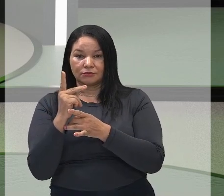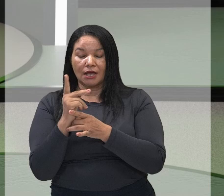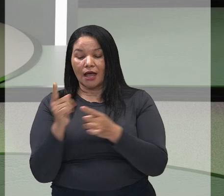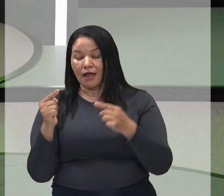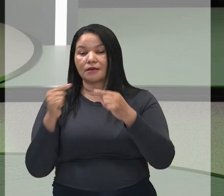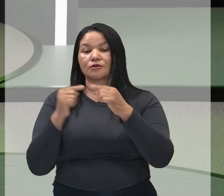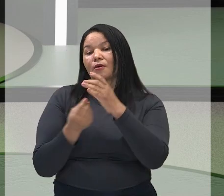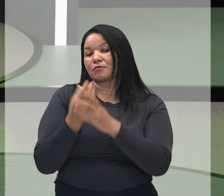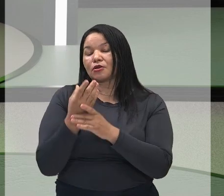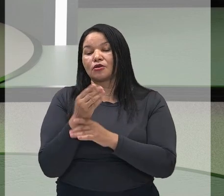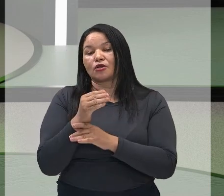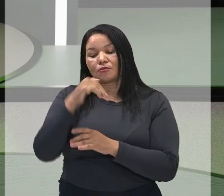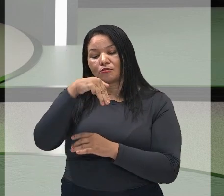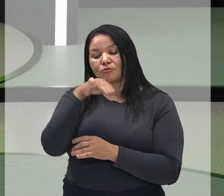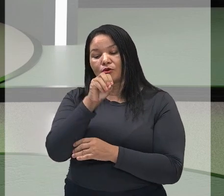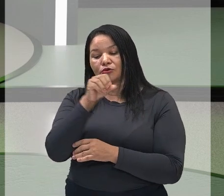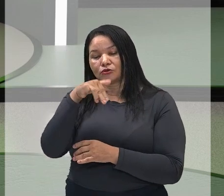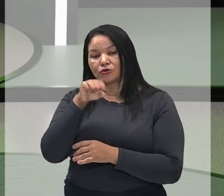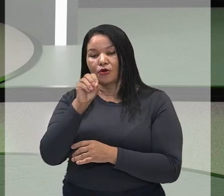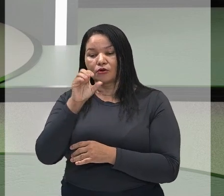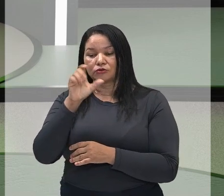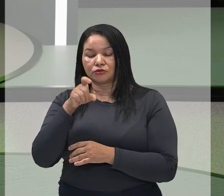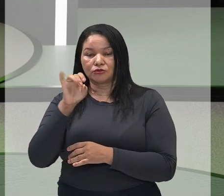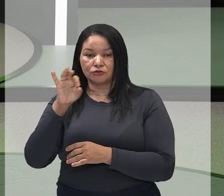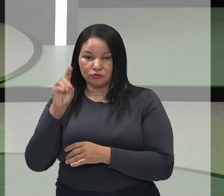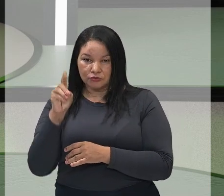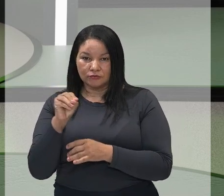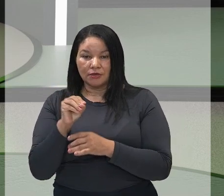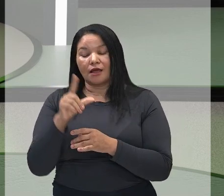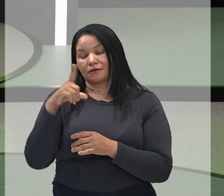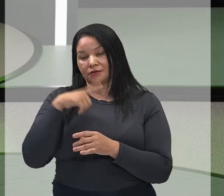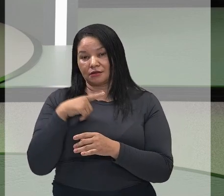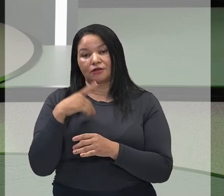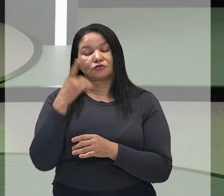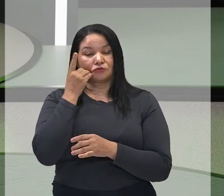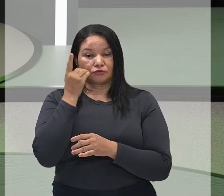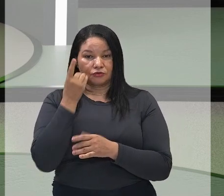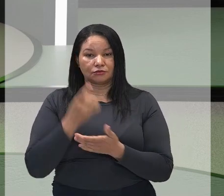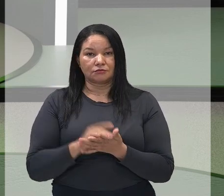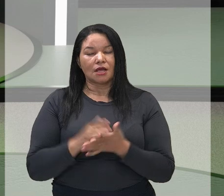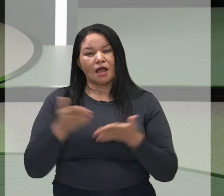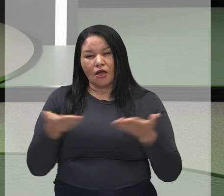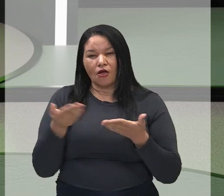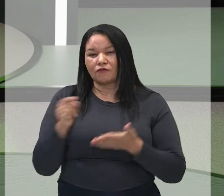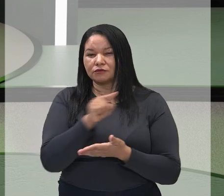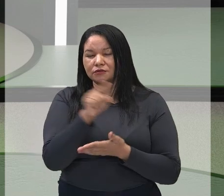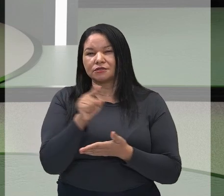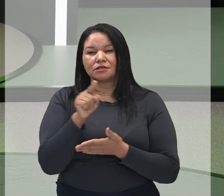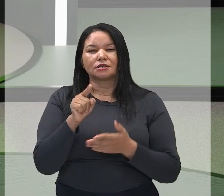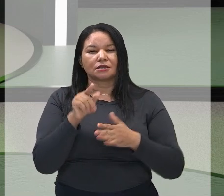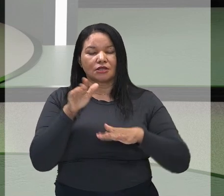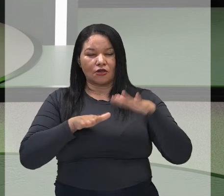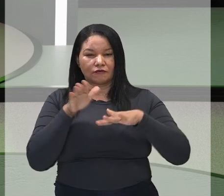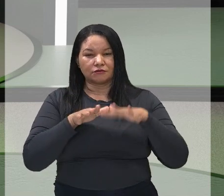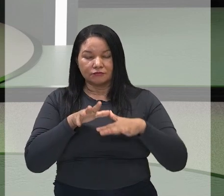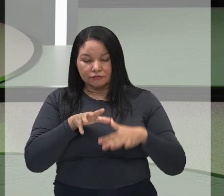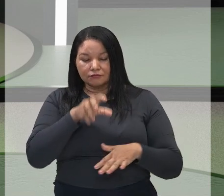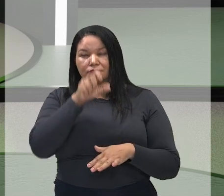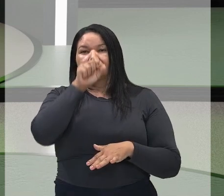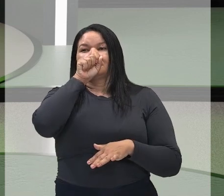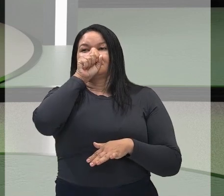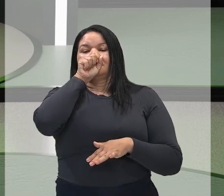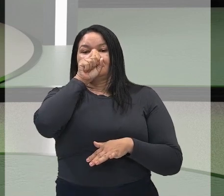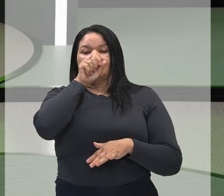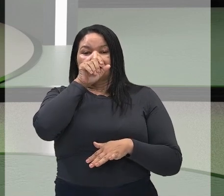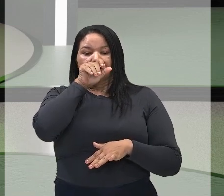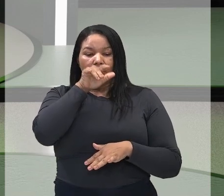de carbono, né? Dois elementos que estão presentes no nosso dia a dia. Nesse exato momento, você, ao expirar, né, ao colocar o ar para